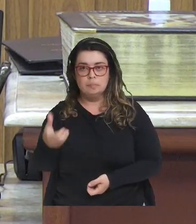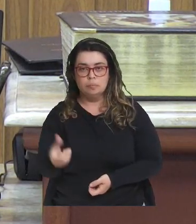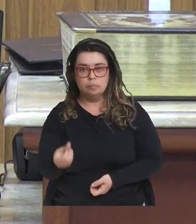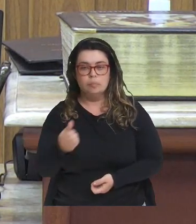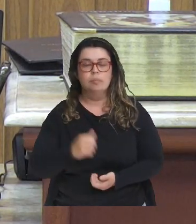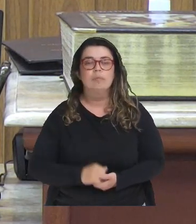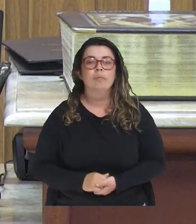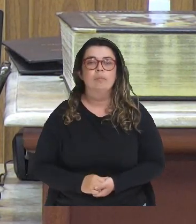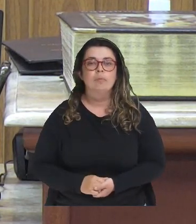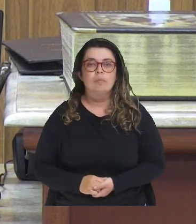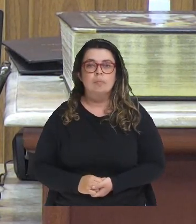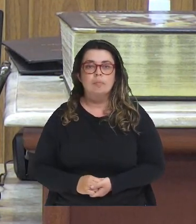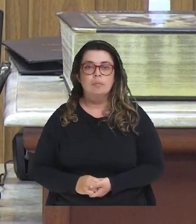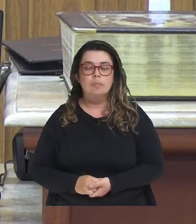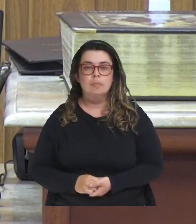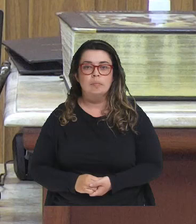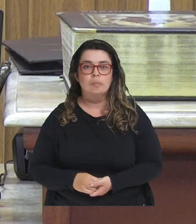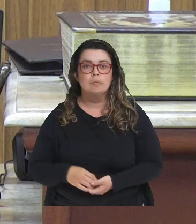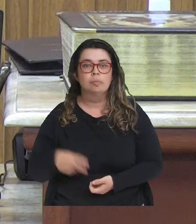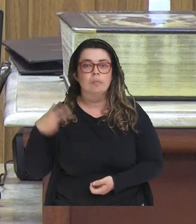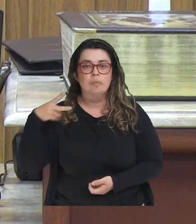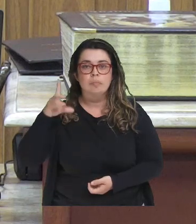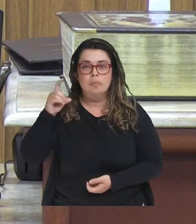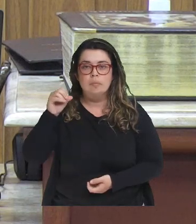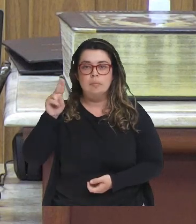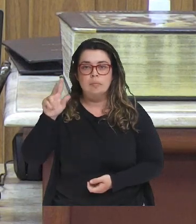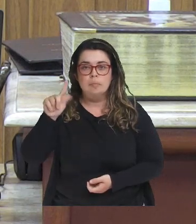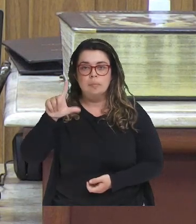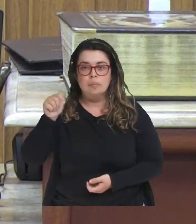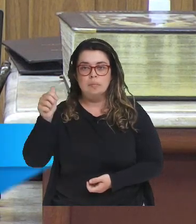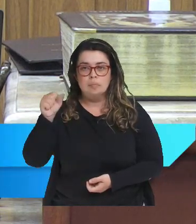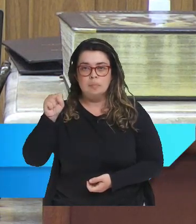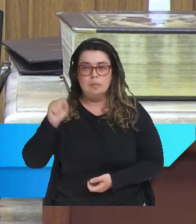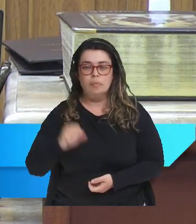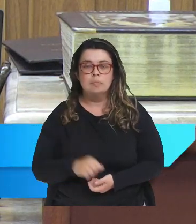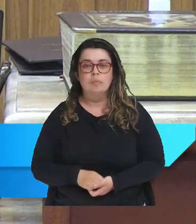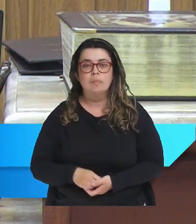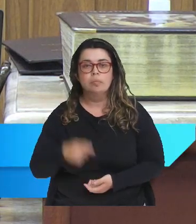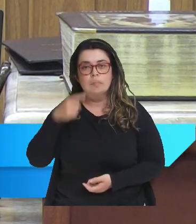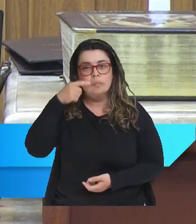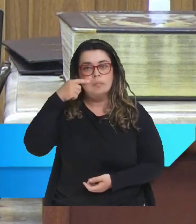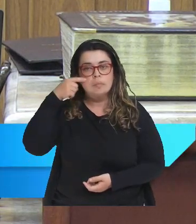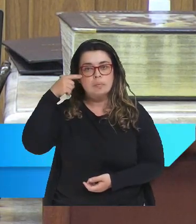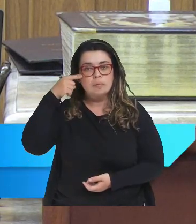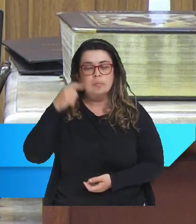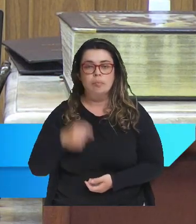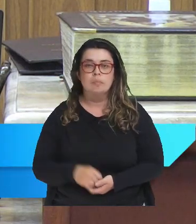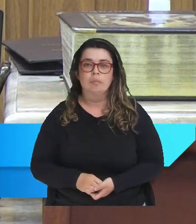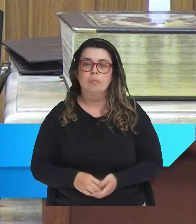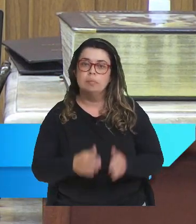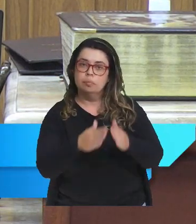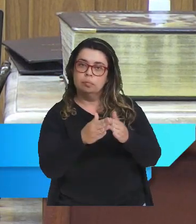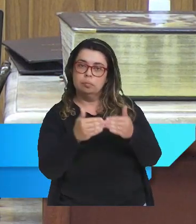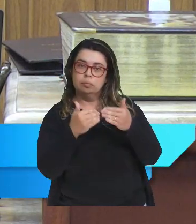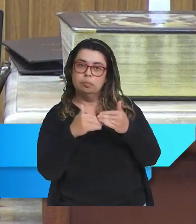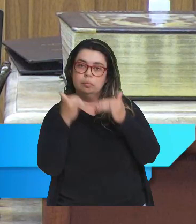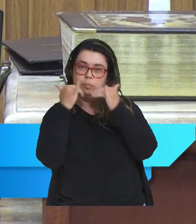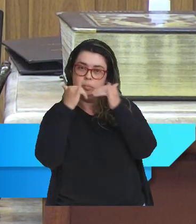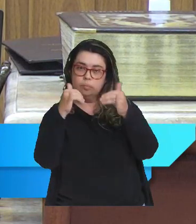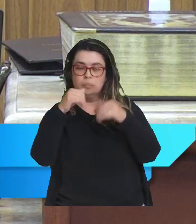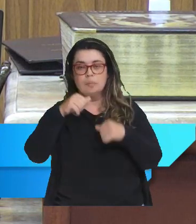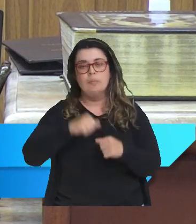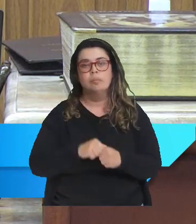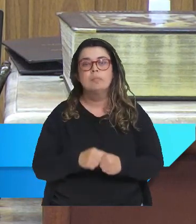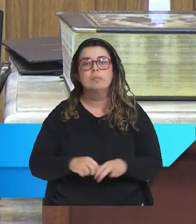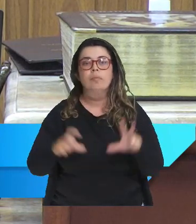336/2022 dos vereadores Douglas Azevedo e Vinícius Simili. Requer informações do Poder Executivo com relação